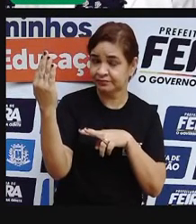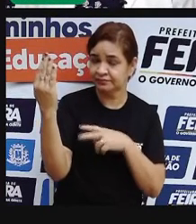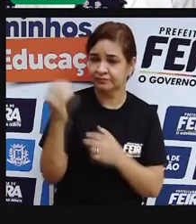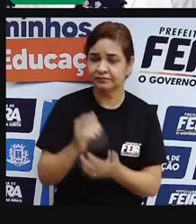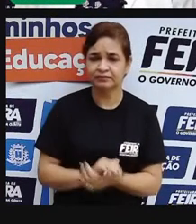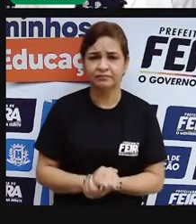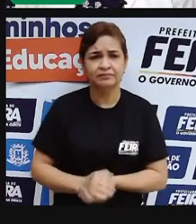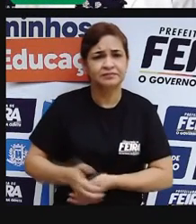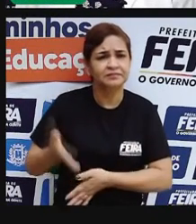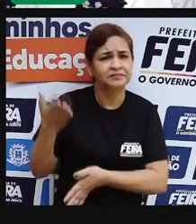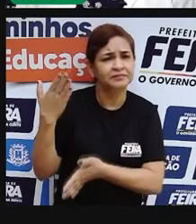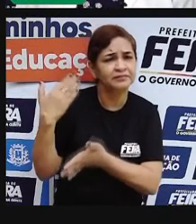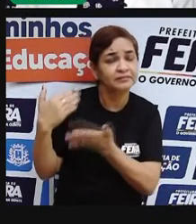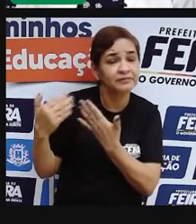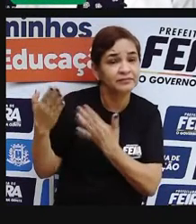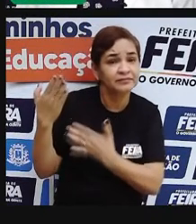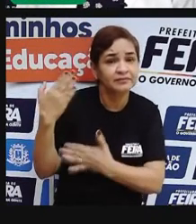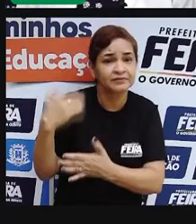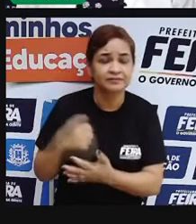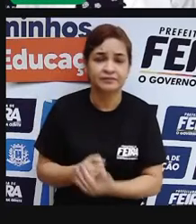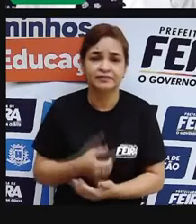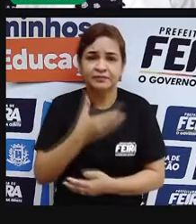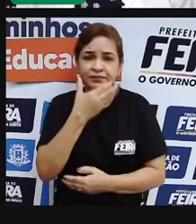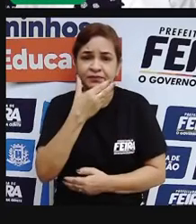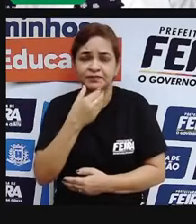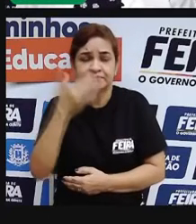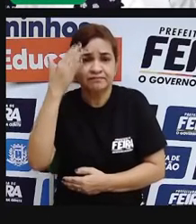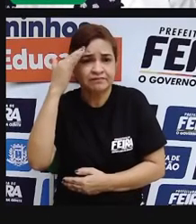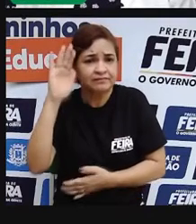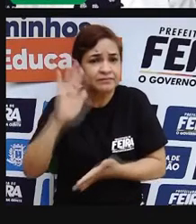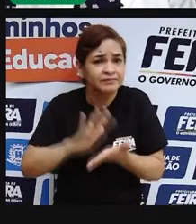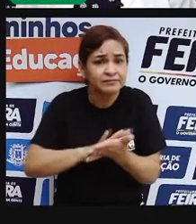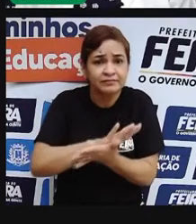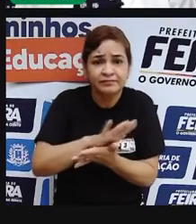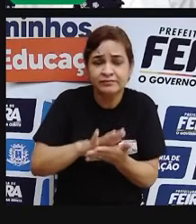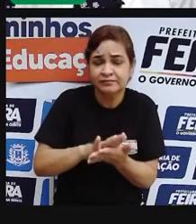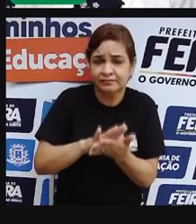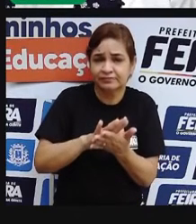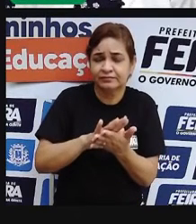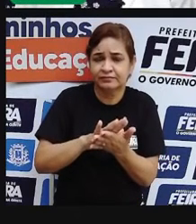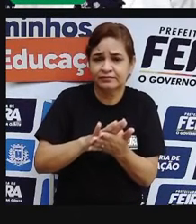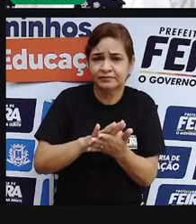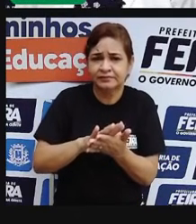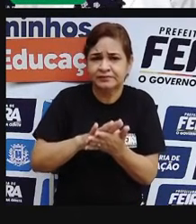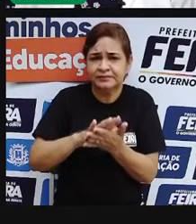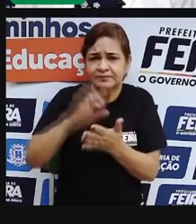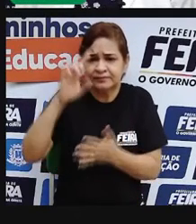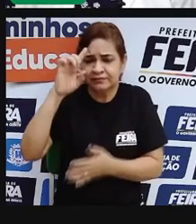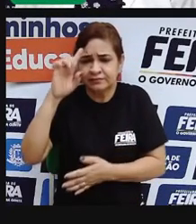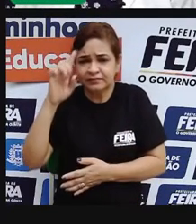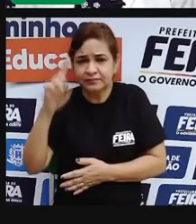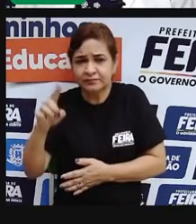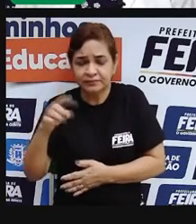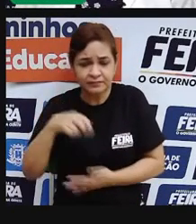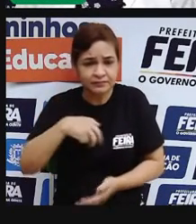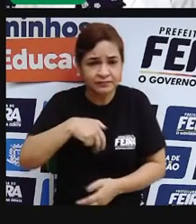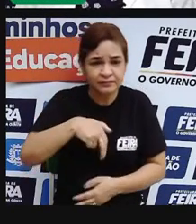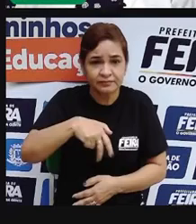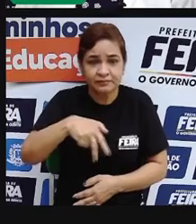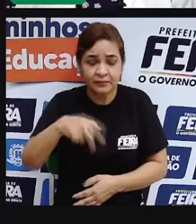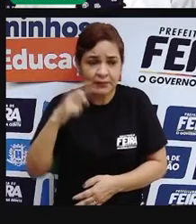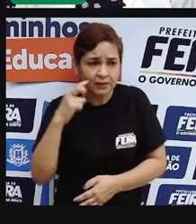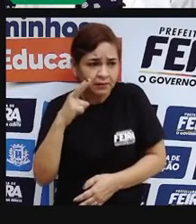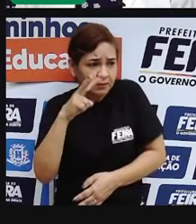eu era uma vez um homem que não sabia quase nada um dia passou em frente a uma loja